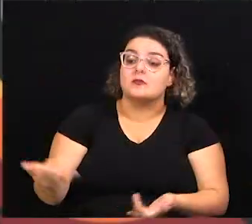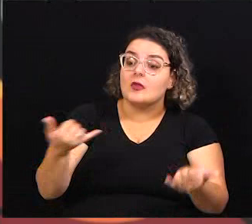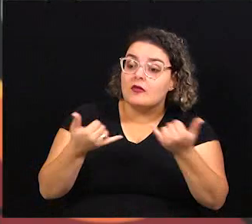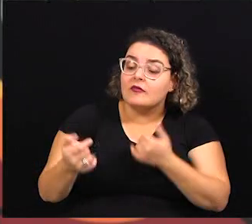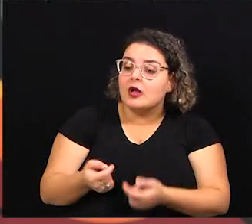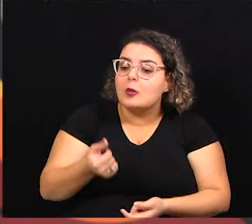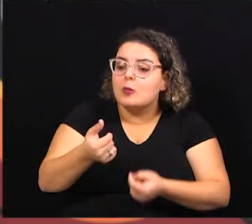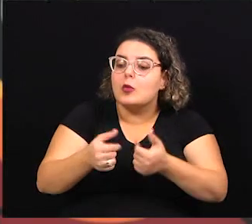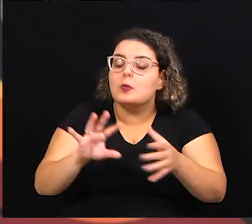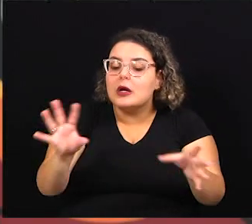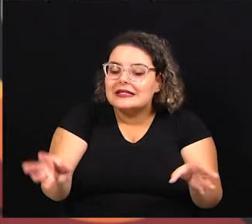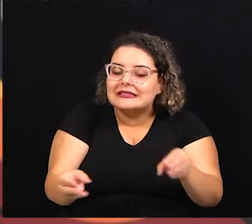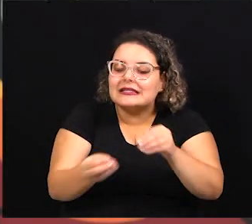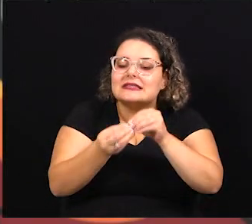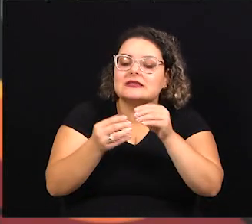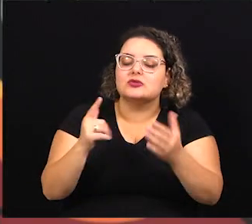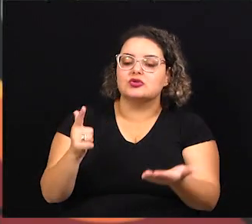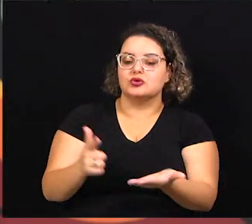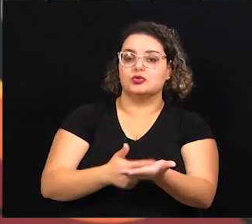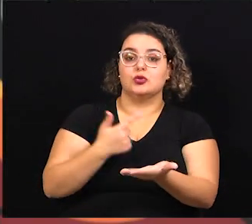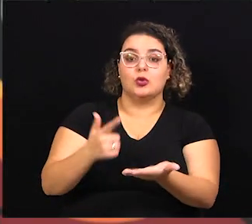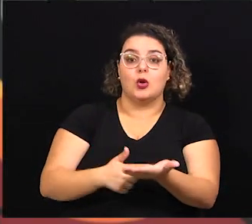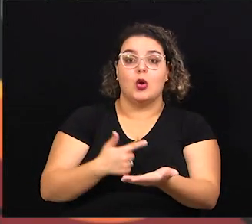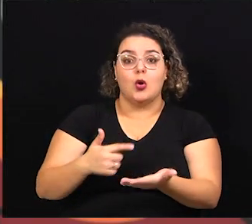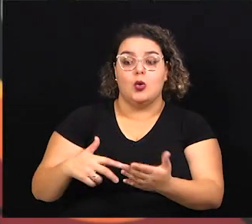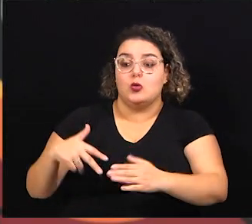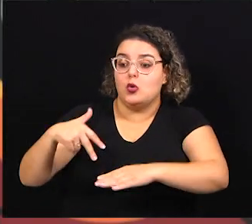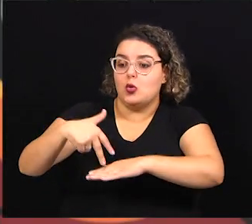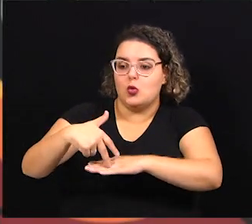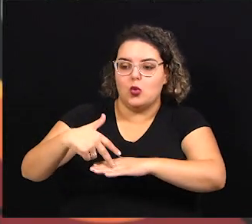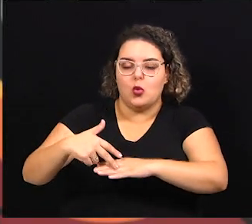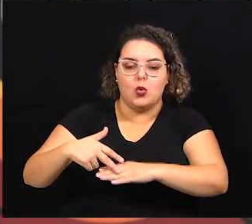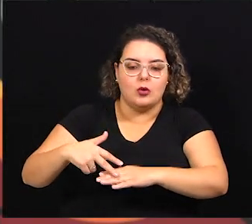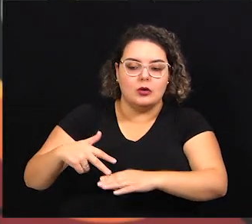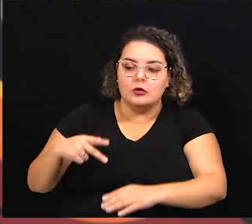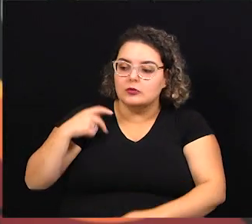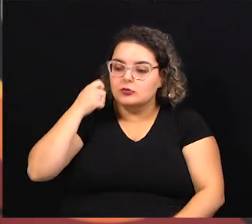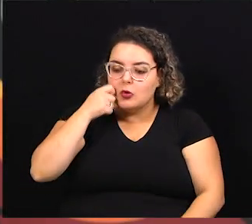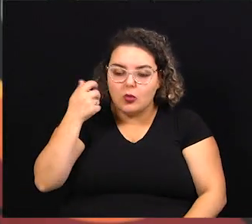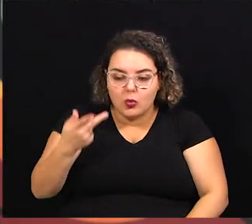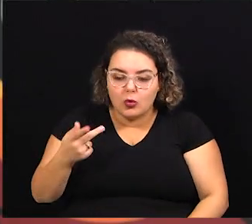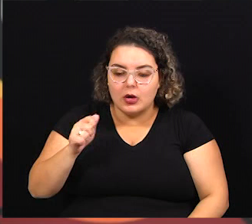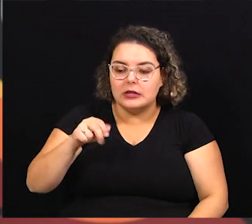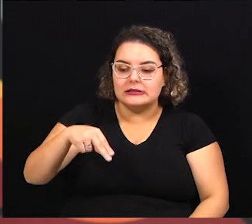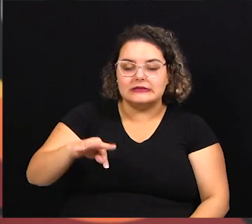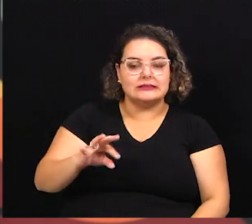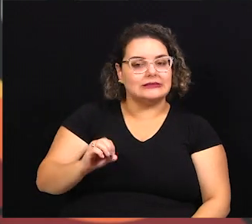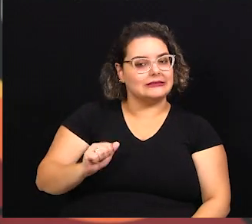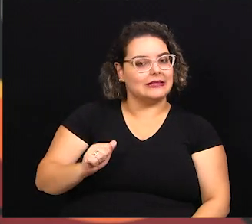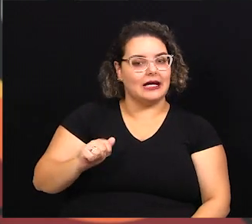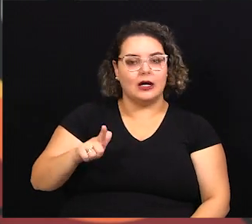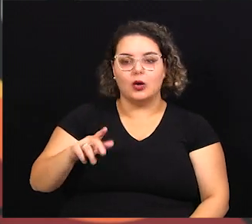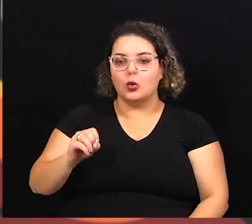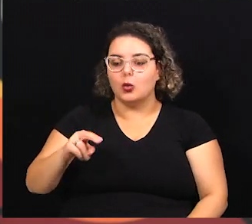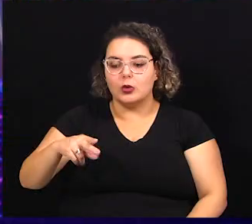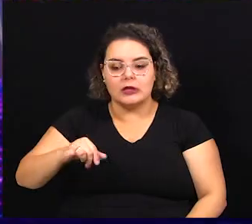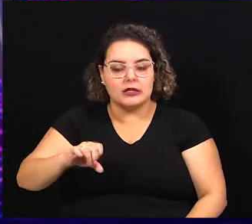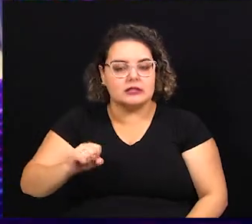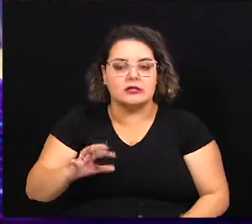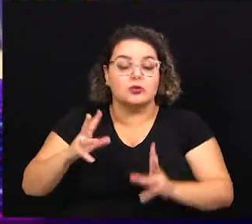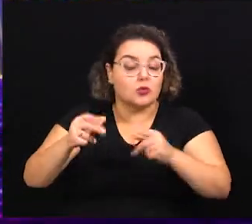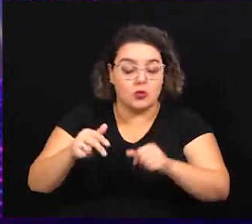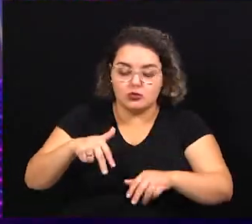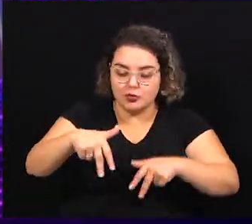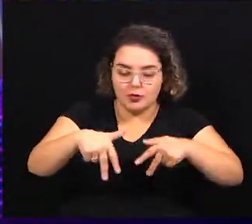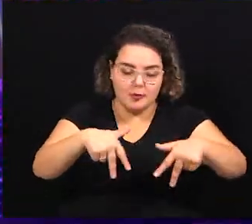Bom, então vamos lá, conta pra gente um pouquinho da sinopse do livro, né, sobre o personagem, o protagonista, antagonista.